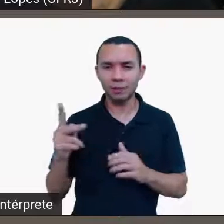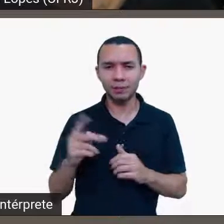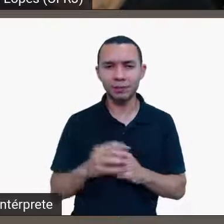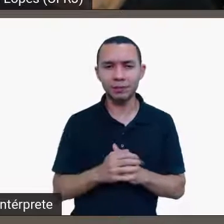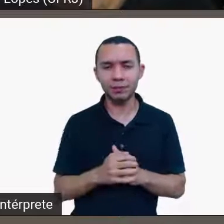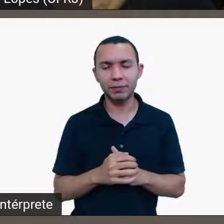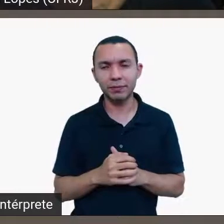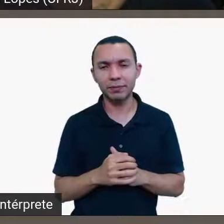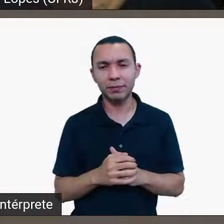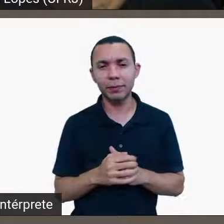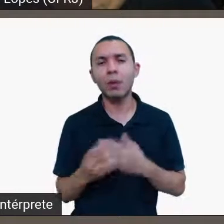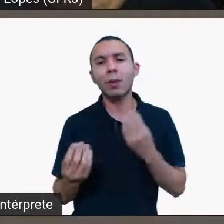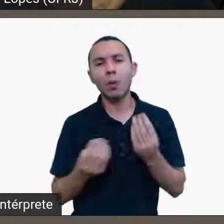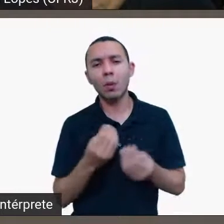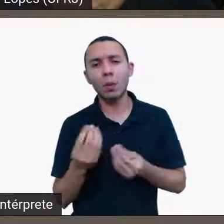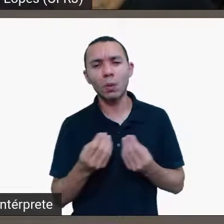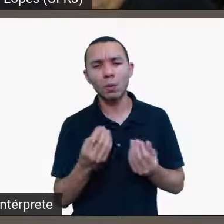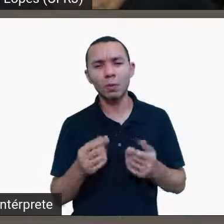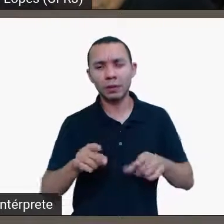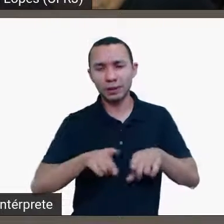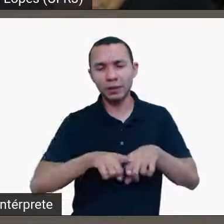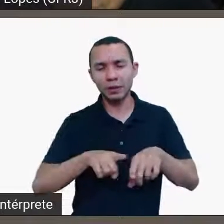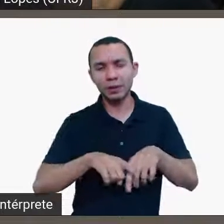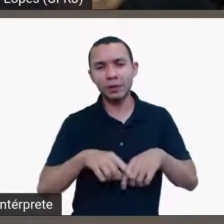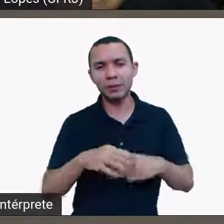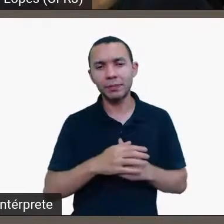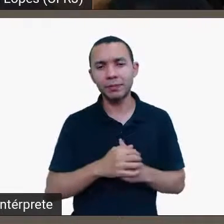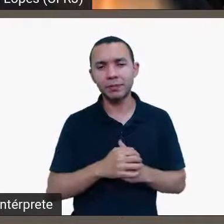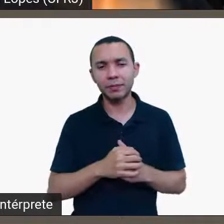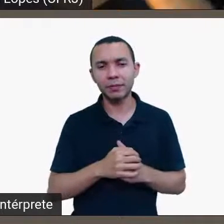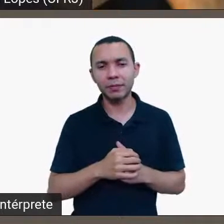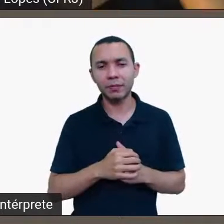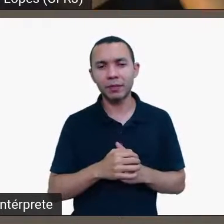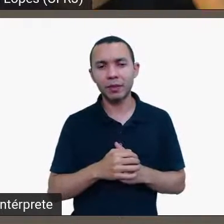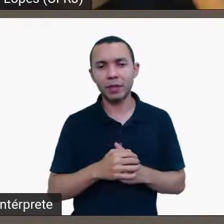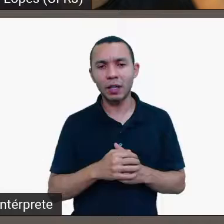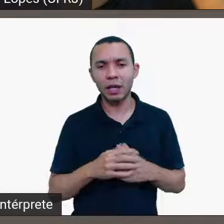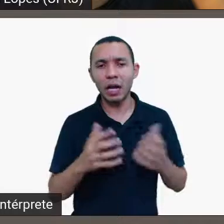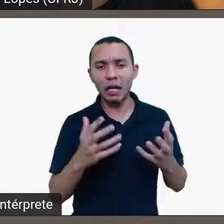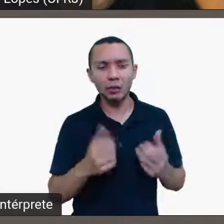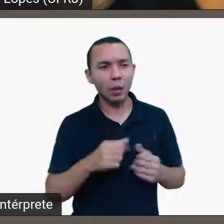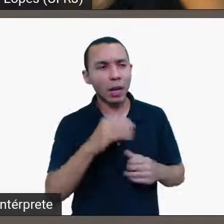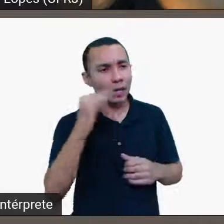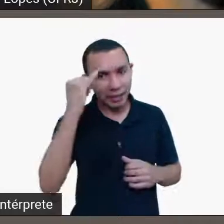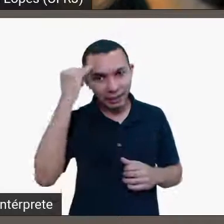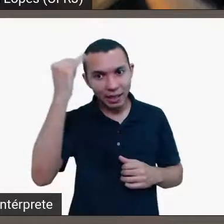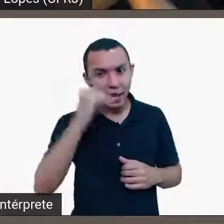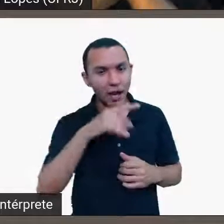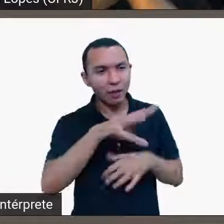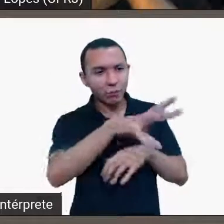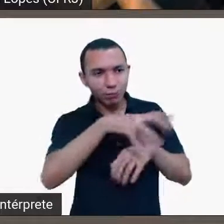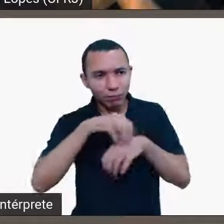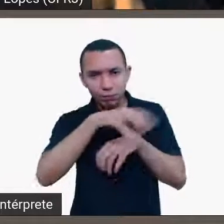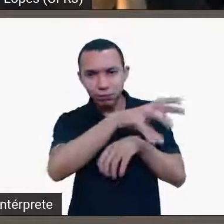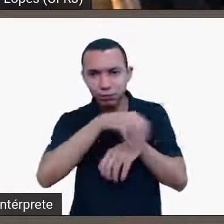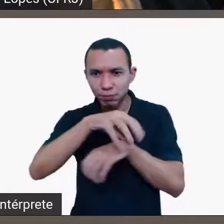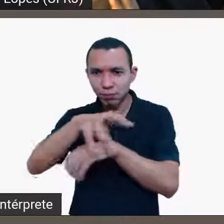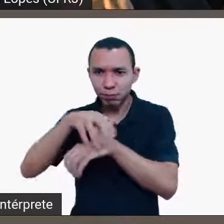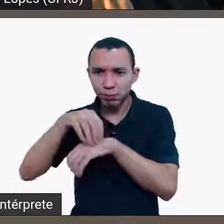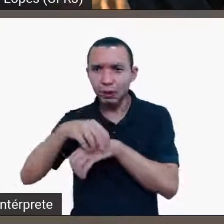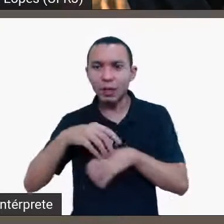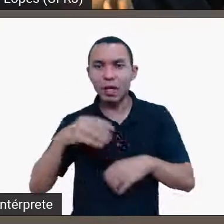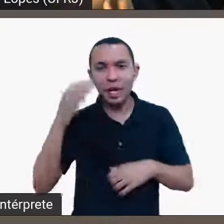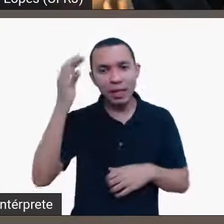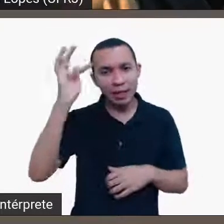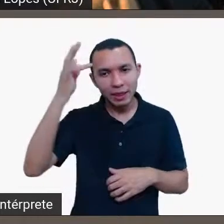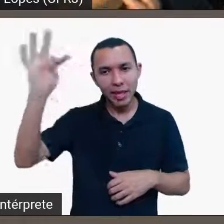de que maneira havia lá uma apropriação das ideias discutidas pelos teóricos franceses